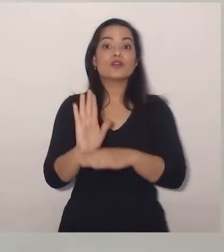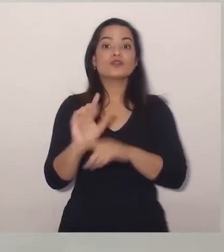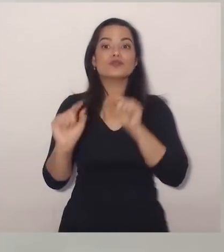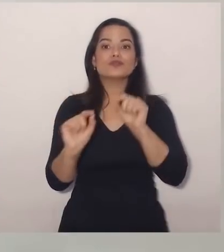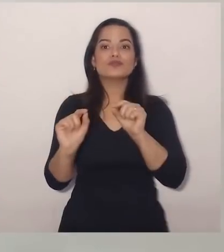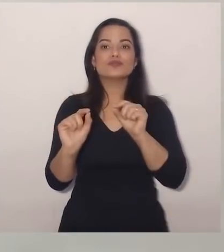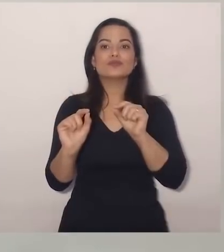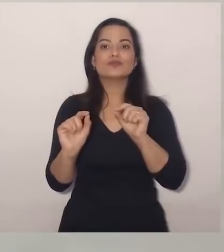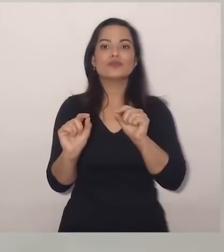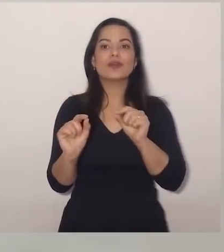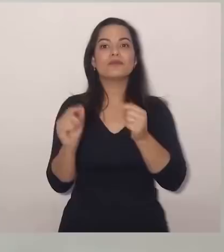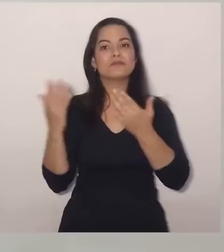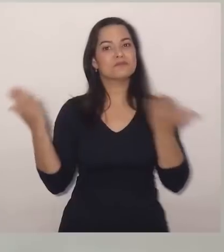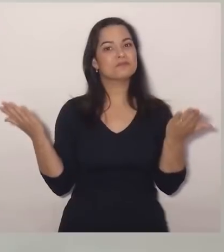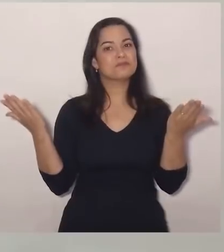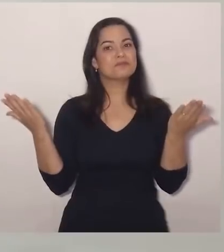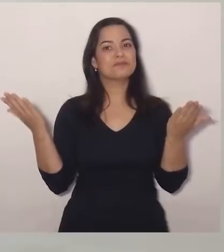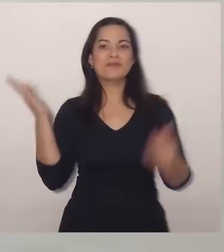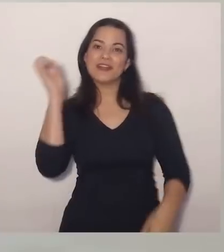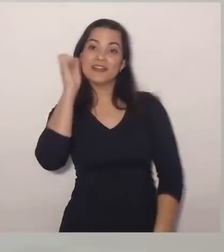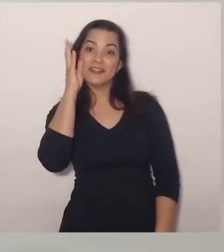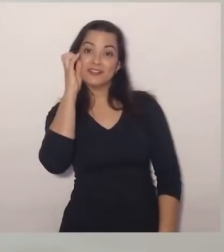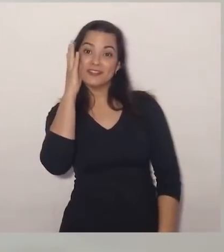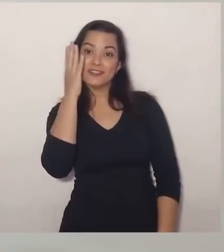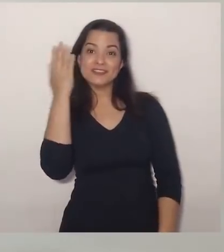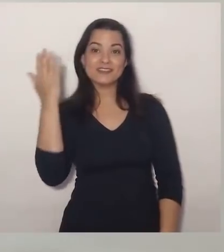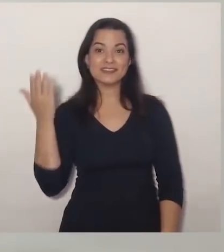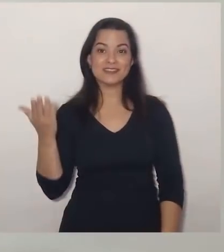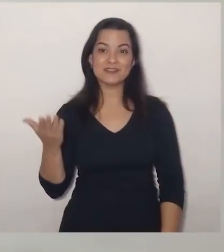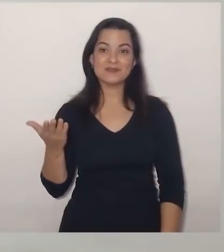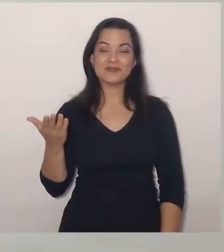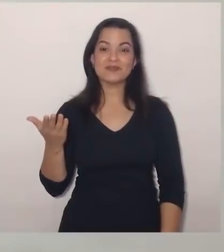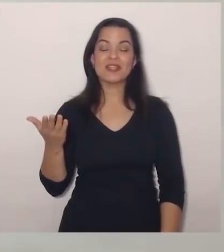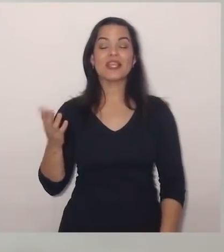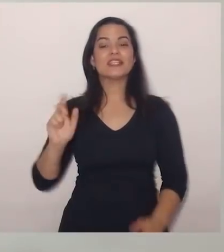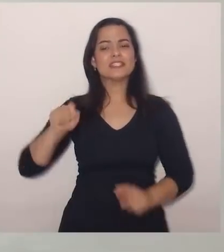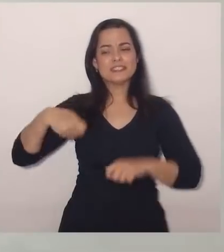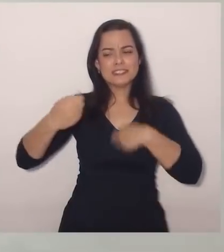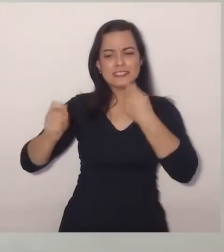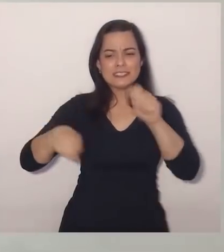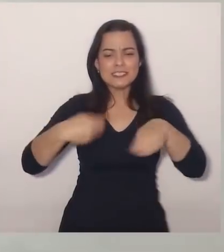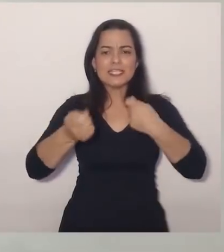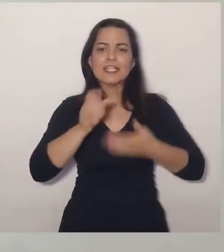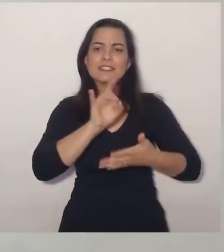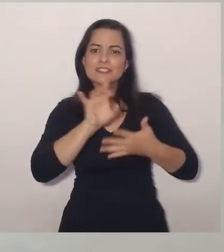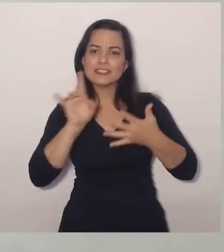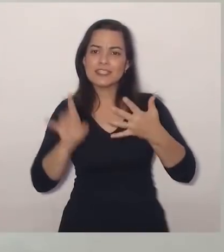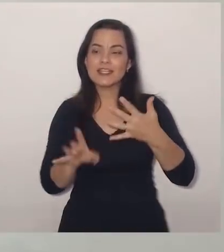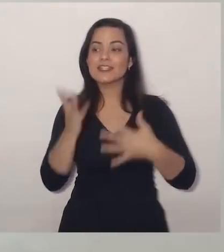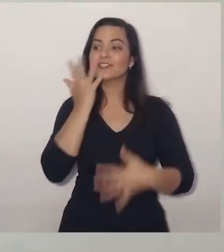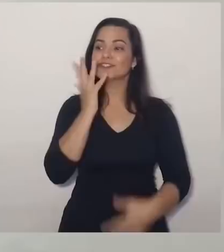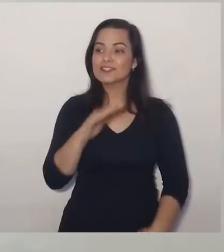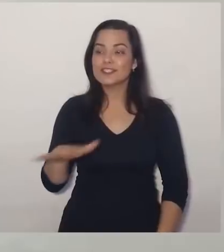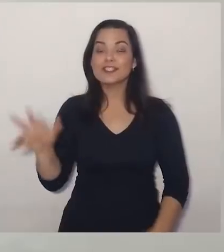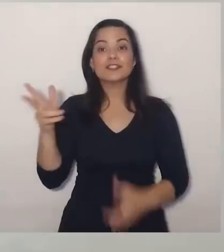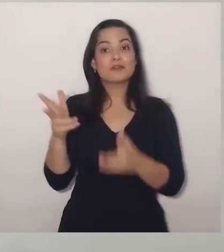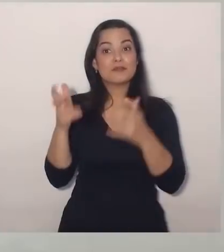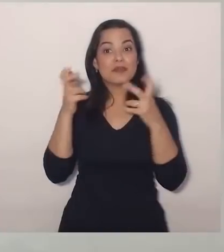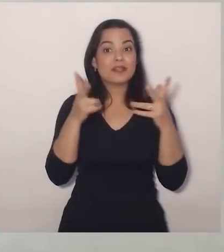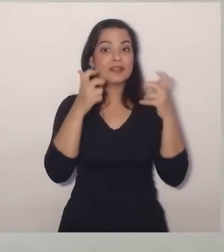da nossa colega, a Letícia, com todos os sinais aí que eles conseguem perceber